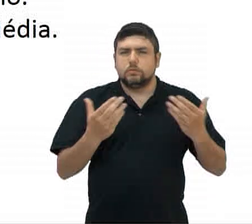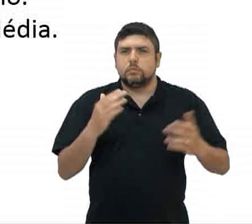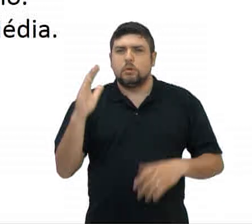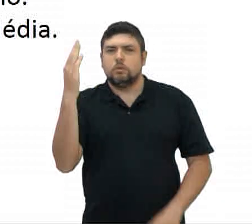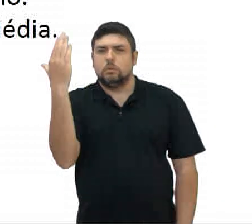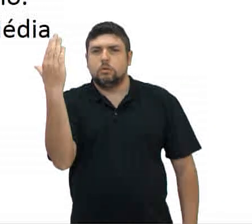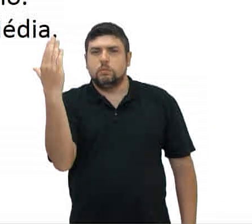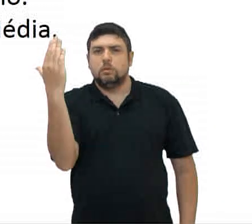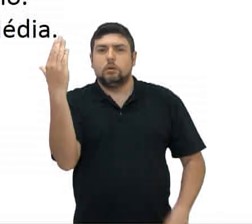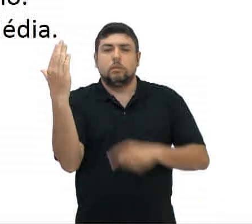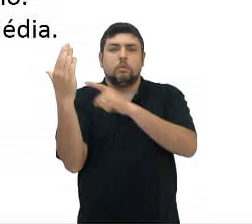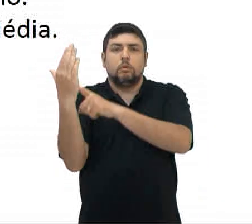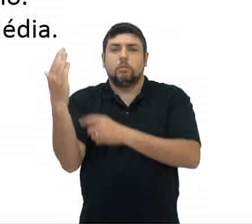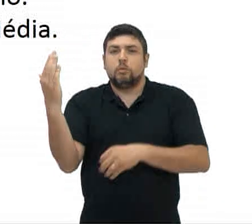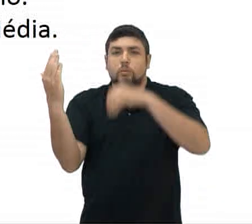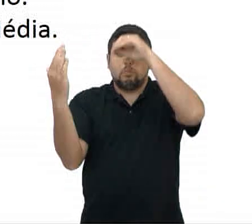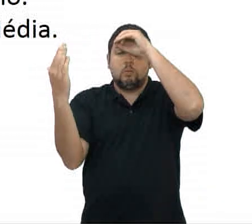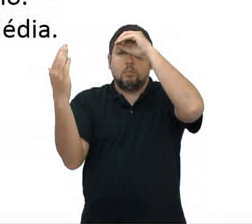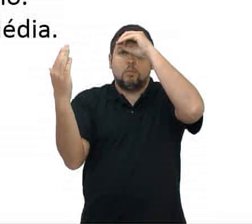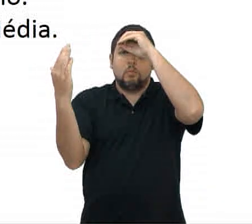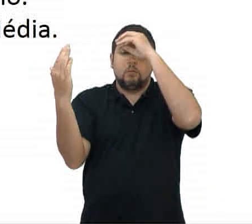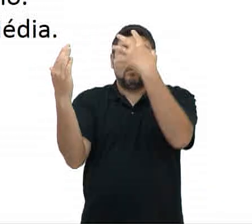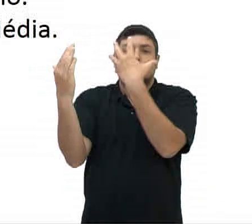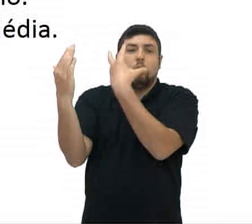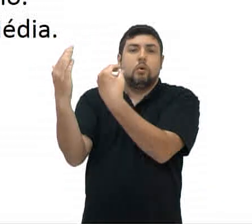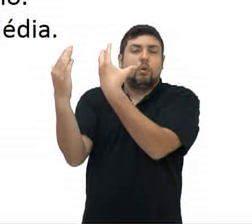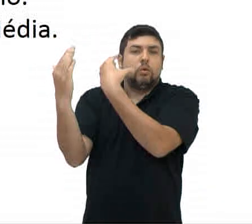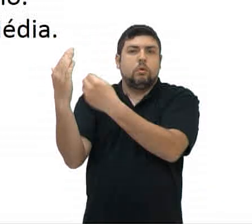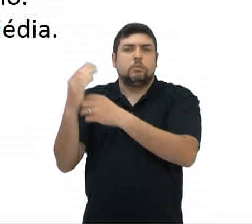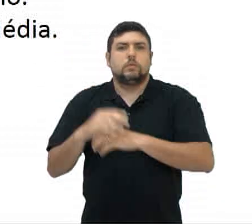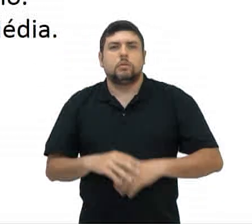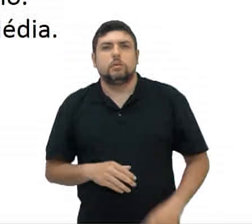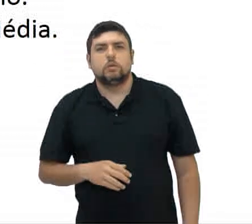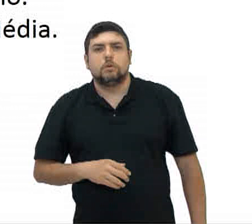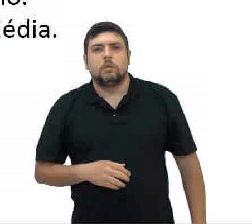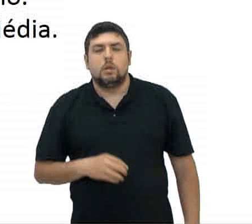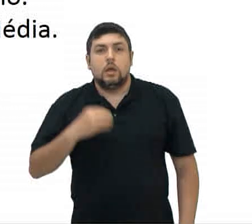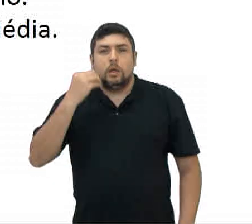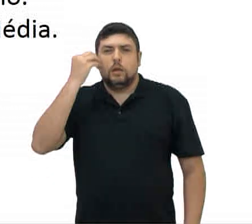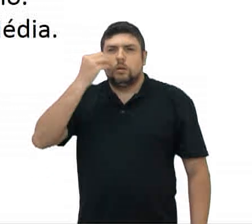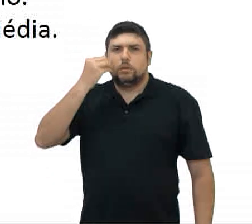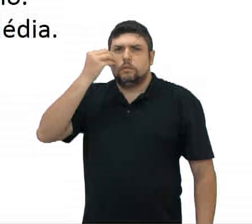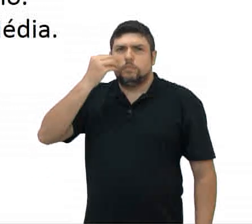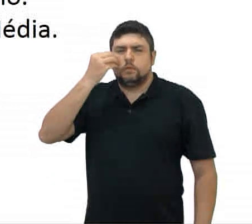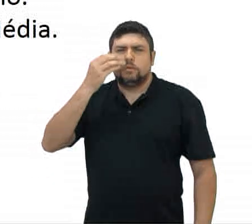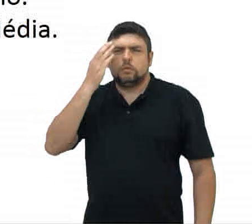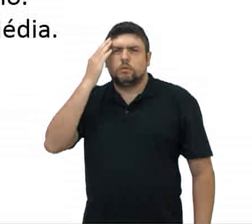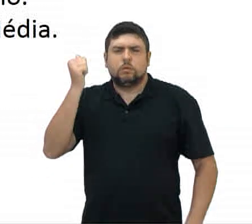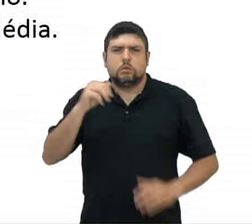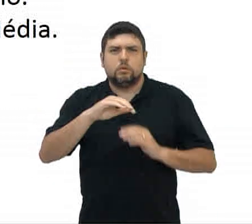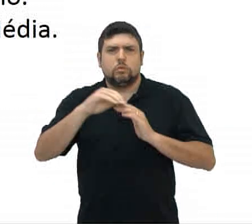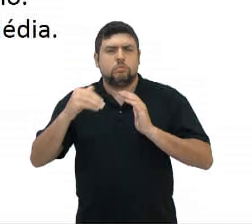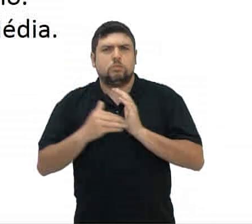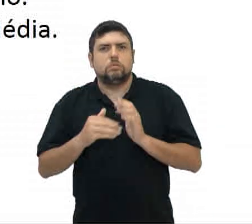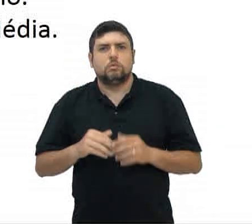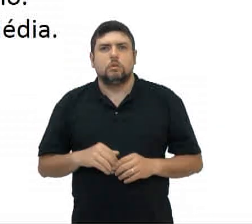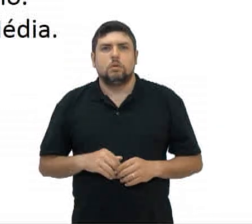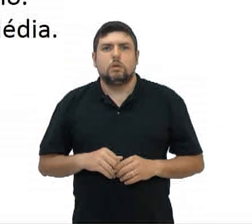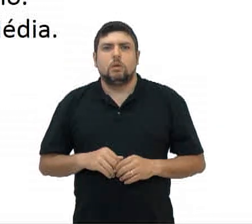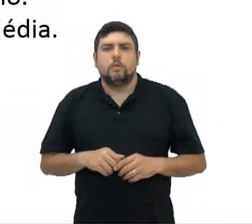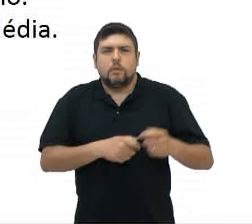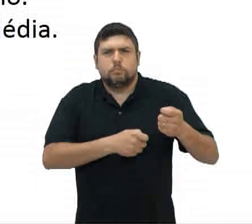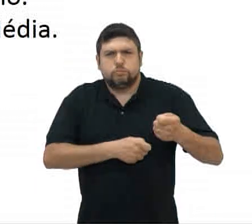sem tomar conhecimento. Experiência, mãe de toda certeza. E só o pintor universal tem